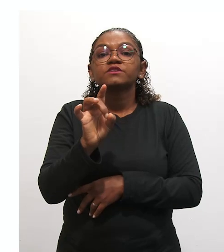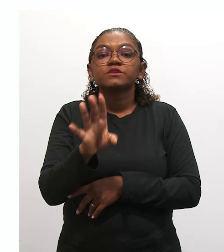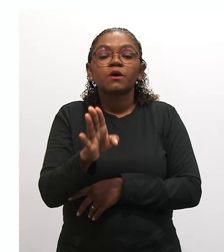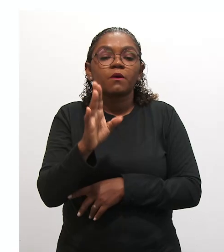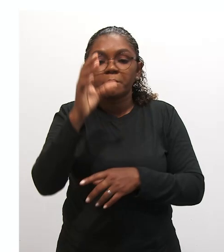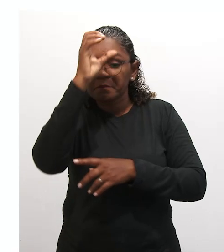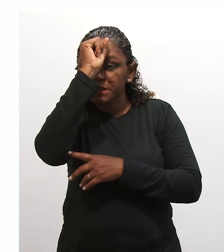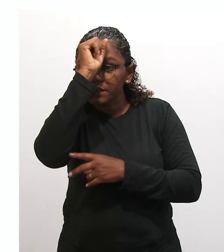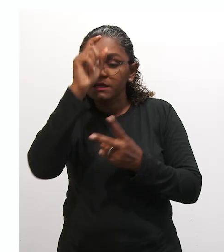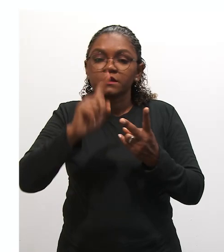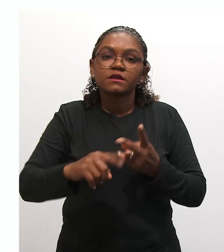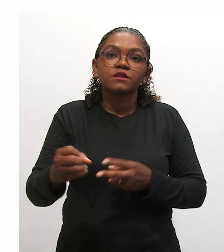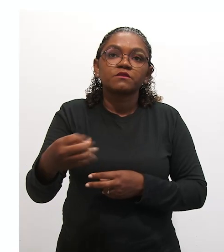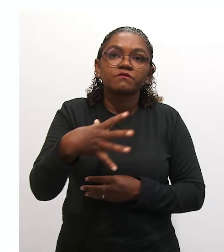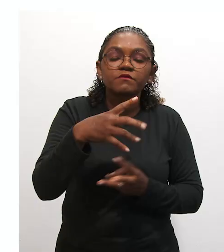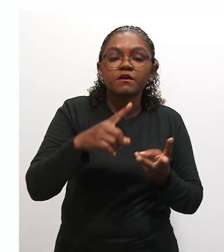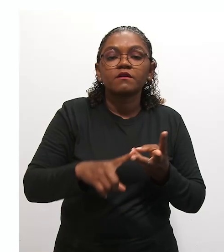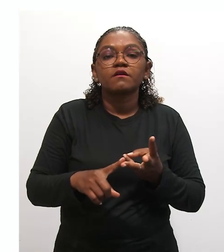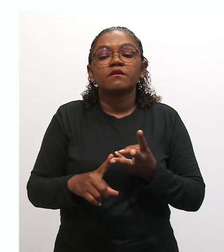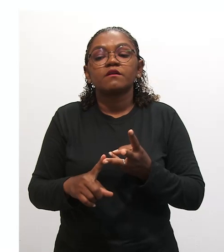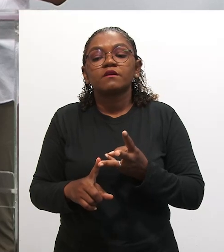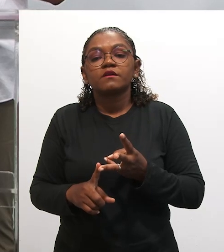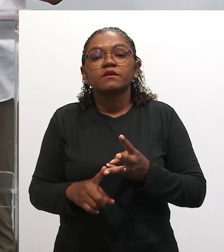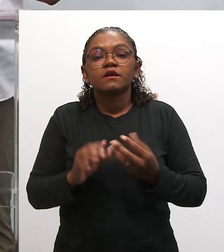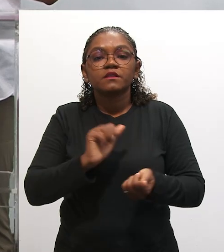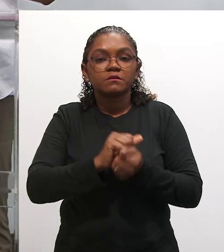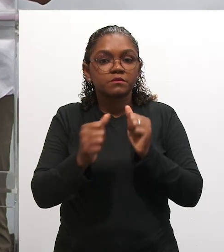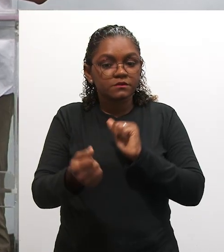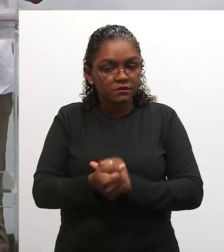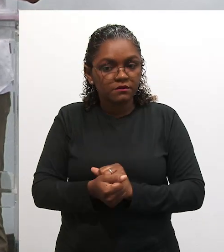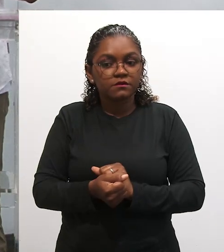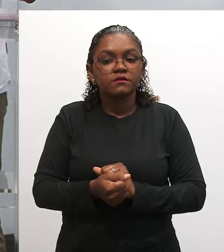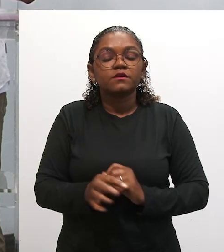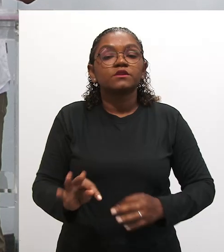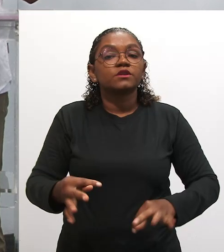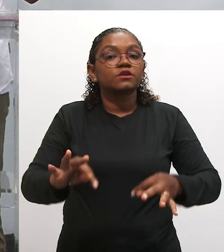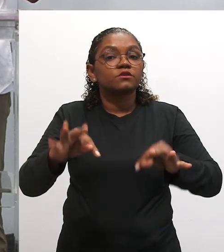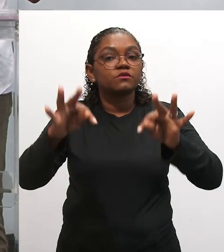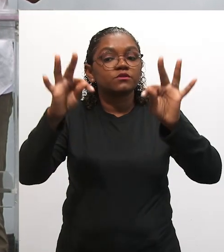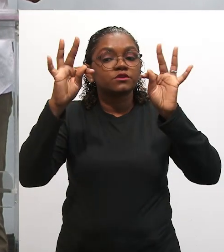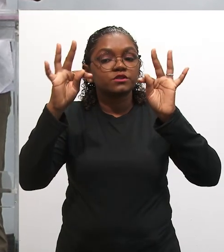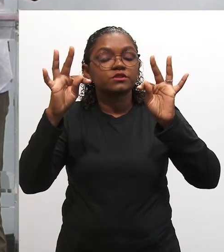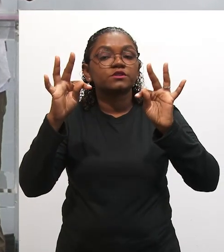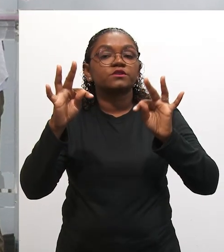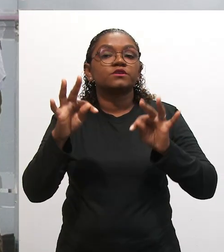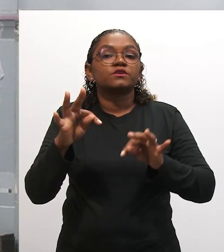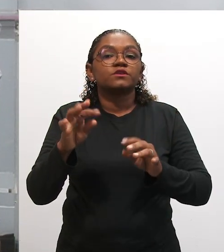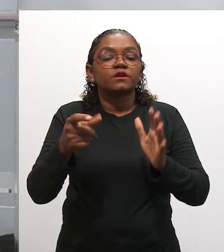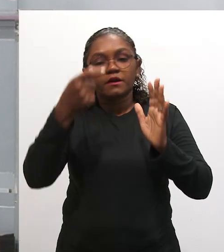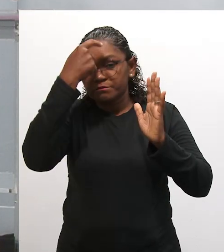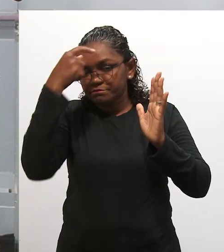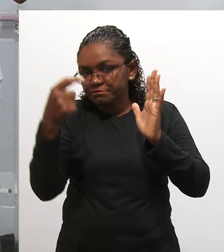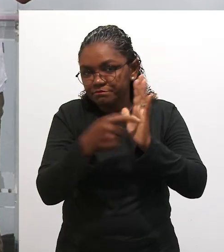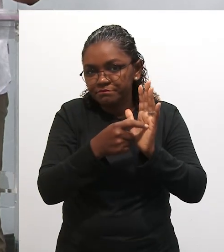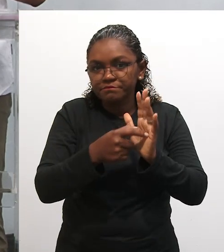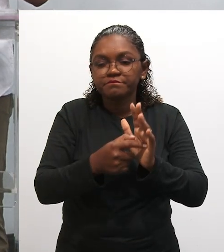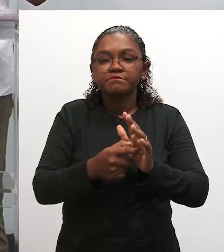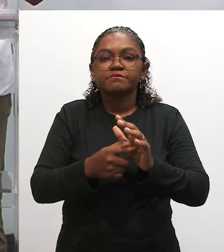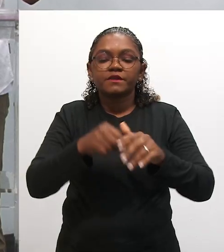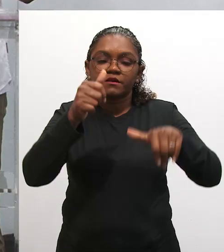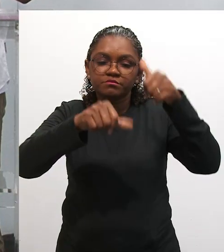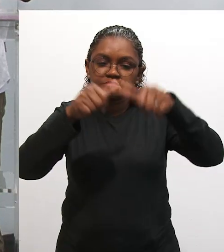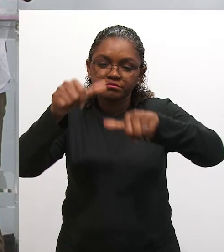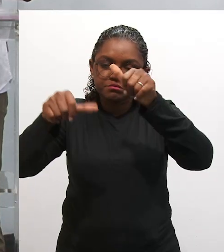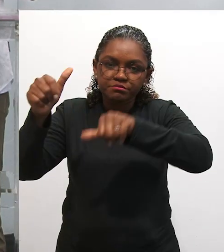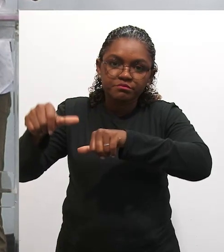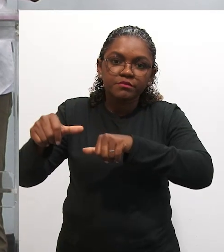que apenas aprender, inovar e se adaptar. Tecnologias com artificiais,